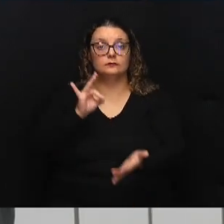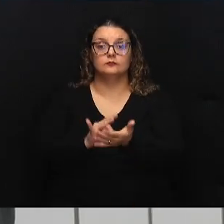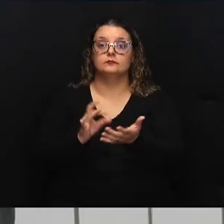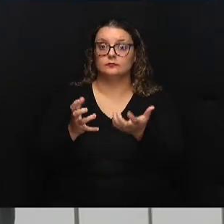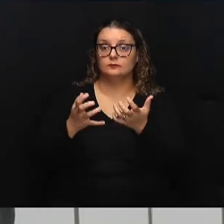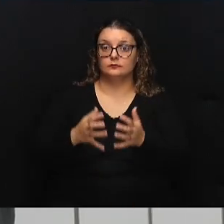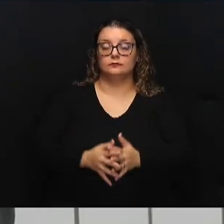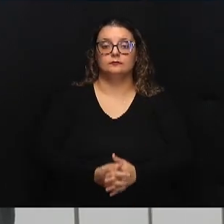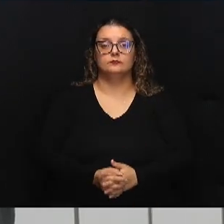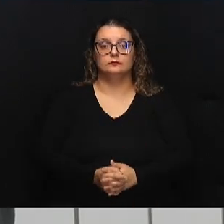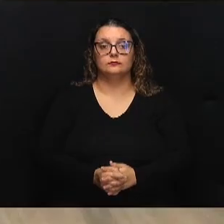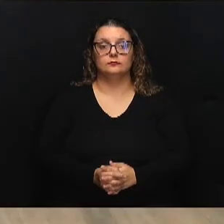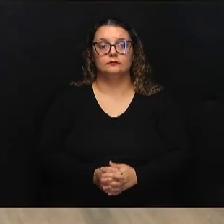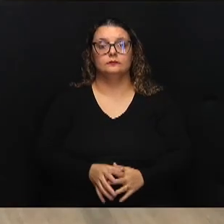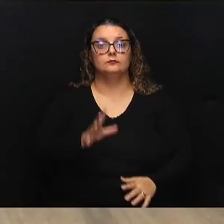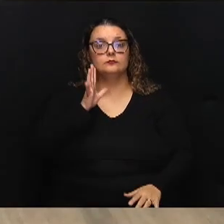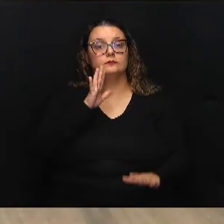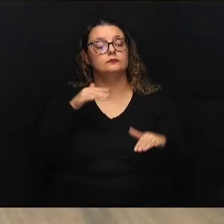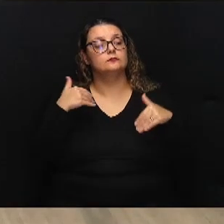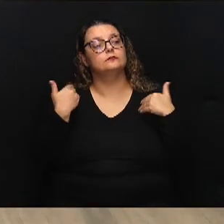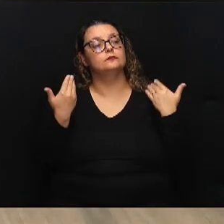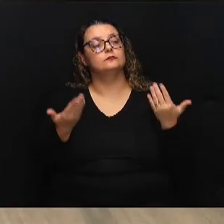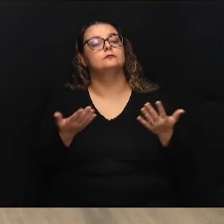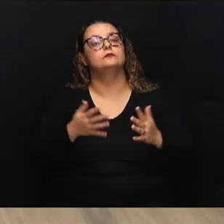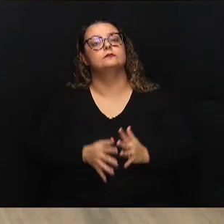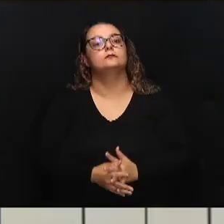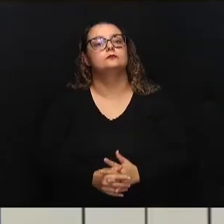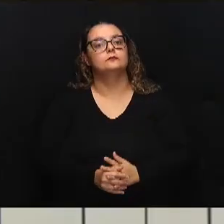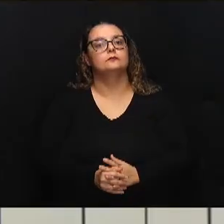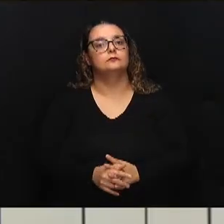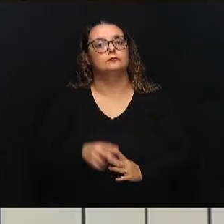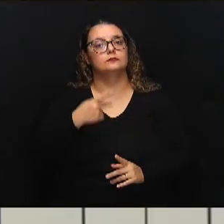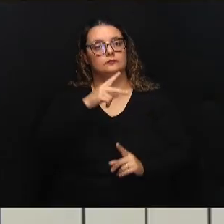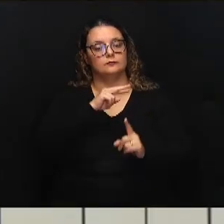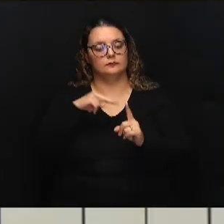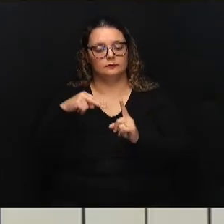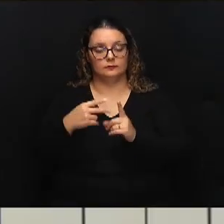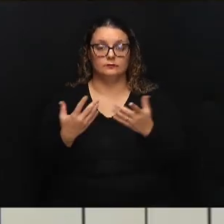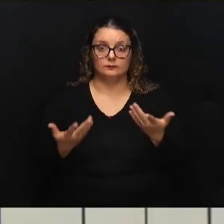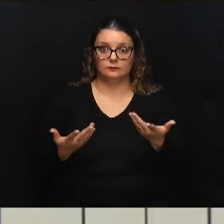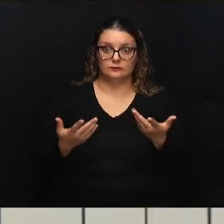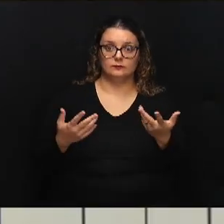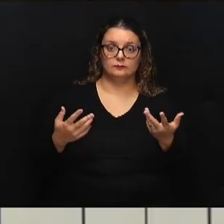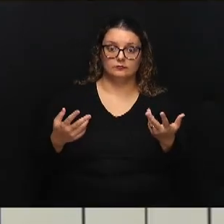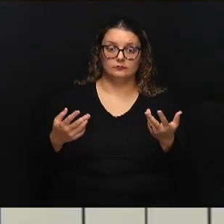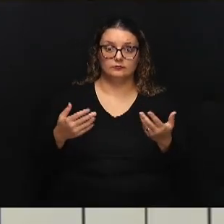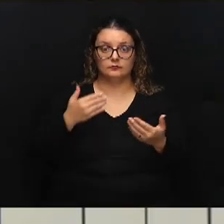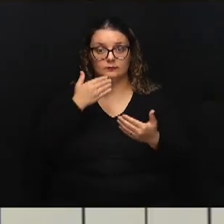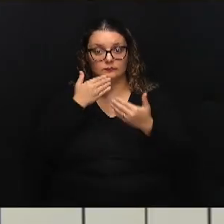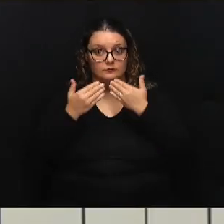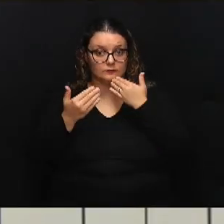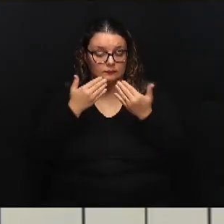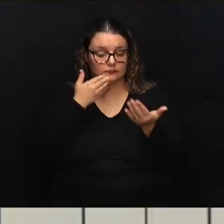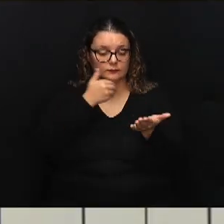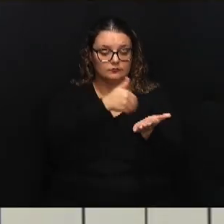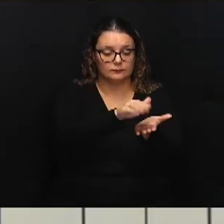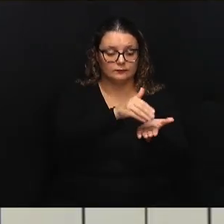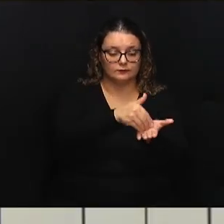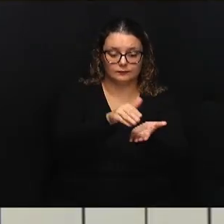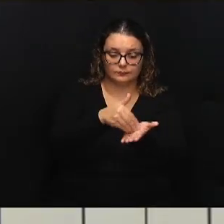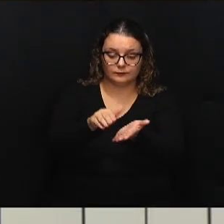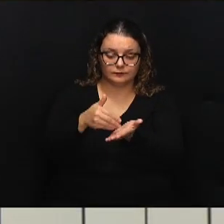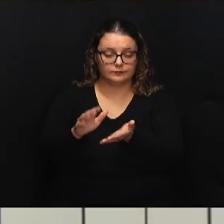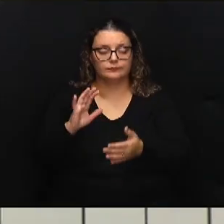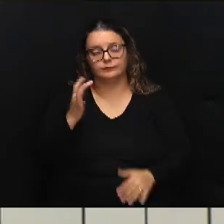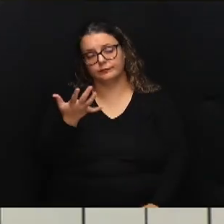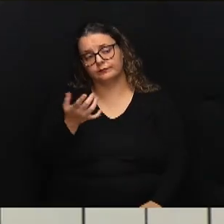quer. Legal. E qual o seu ponto de vista sobre esses pedidos de demissão que têm acontecido? Será